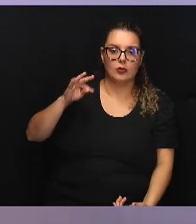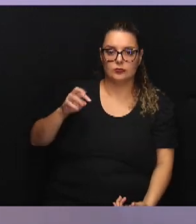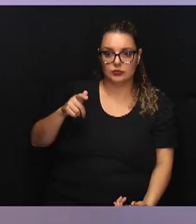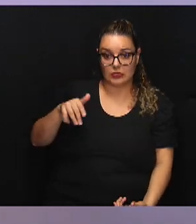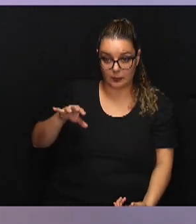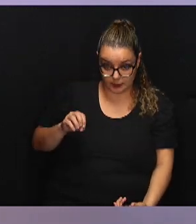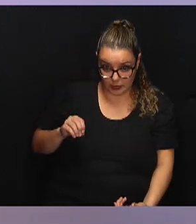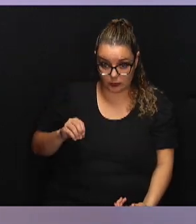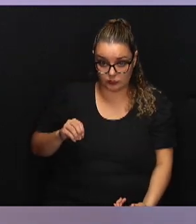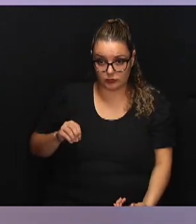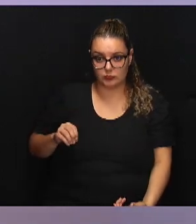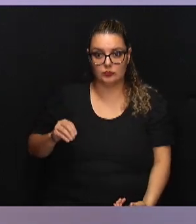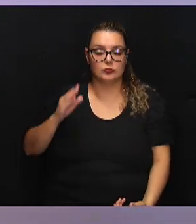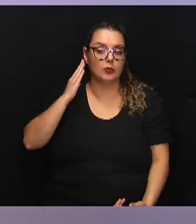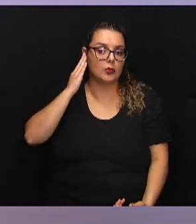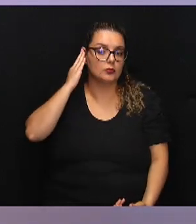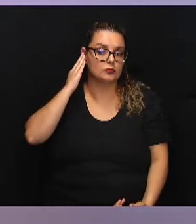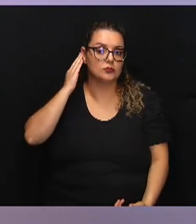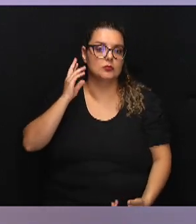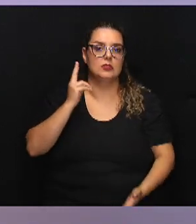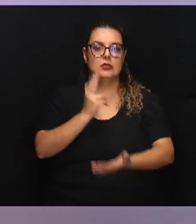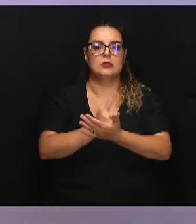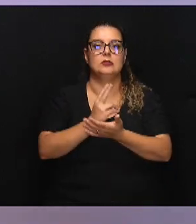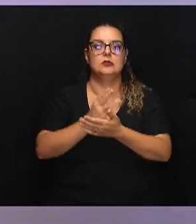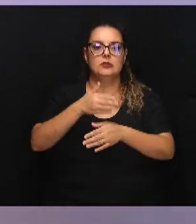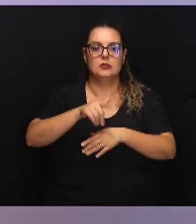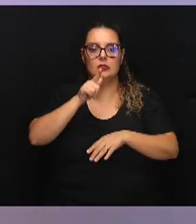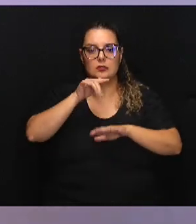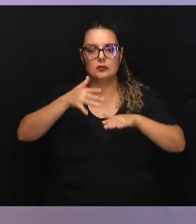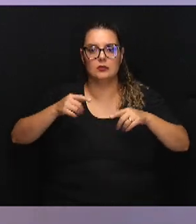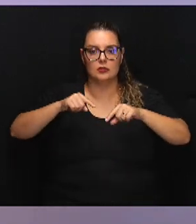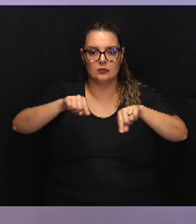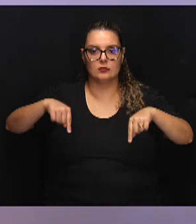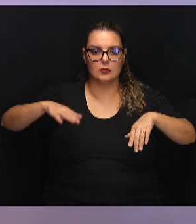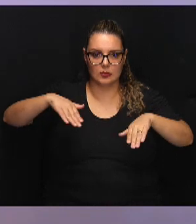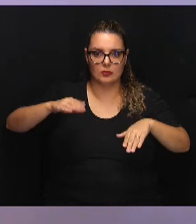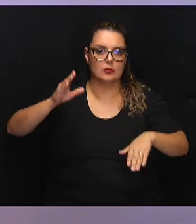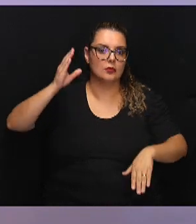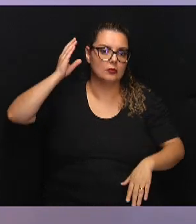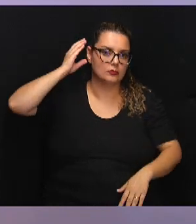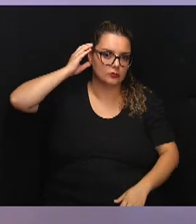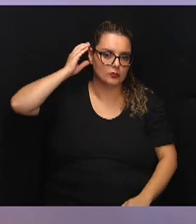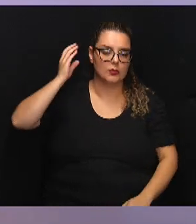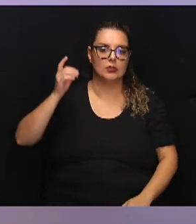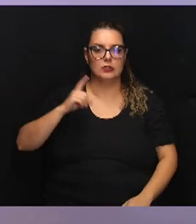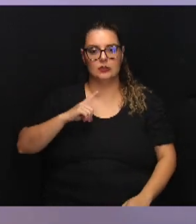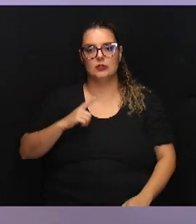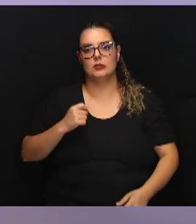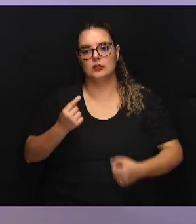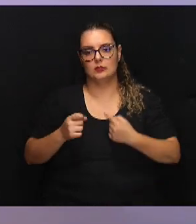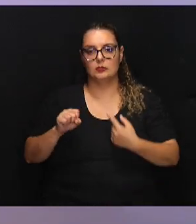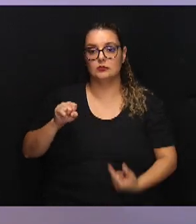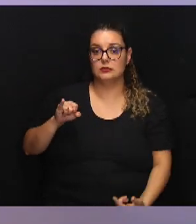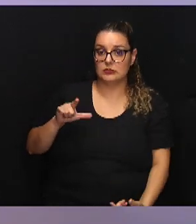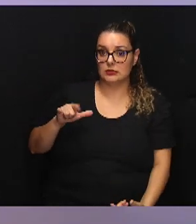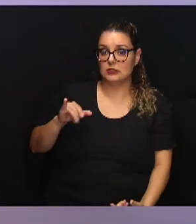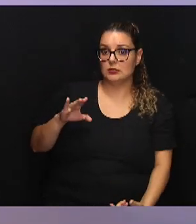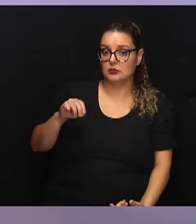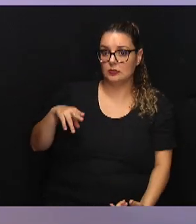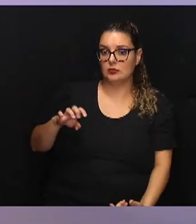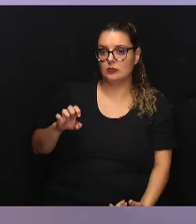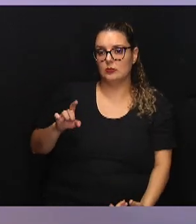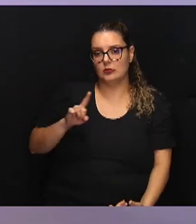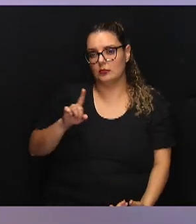daquele paciente, e aí toda vez que ele entrar na piscina, ele coloca o tampão. Tem os tampões de silicone, que